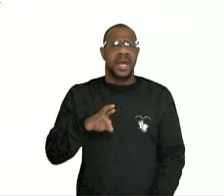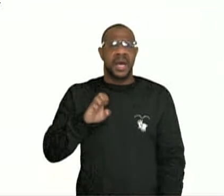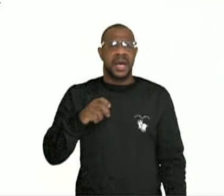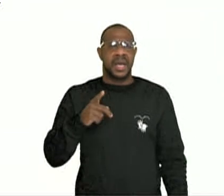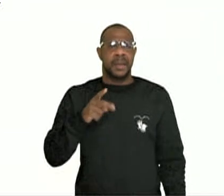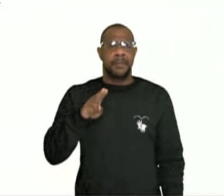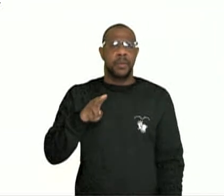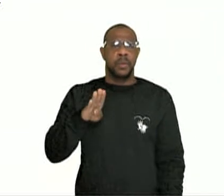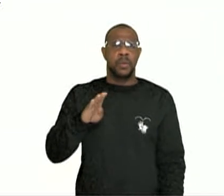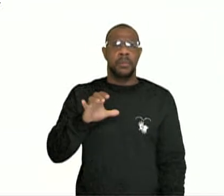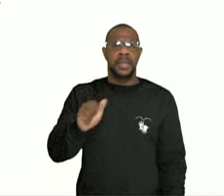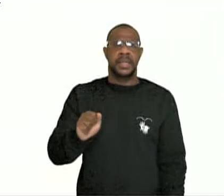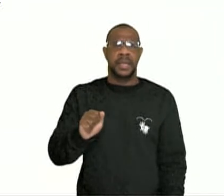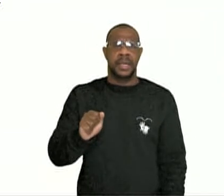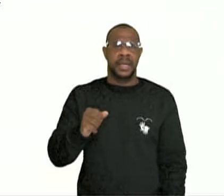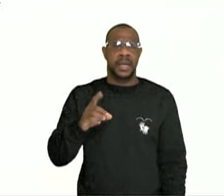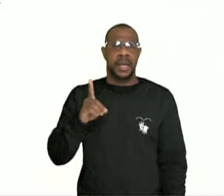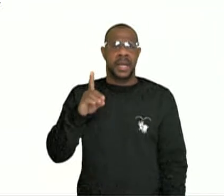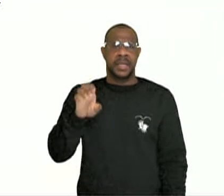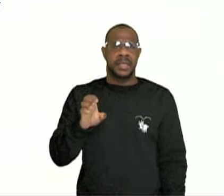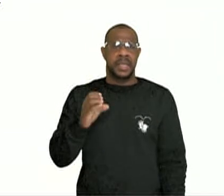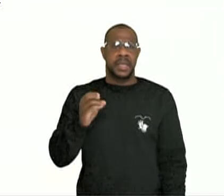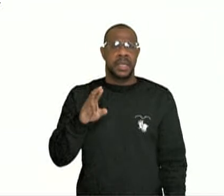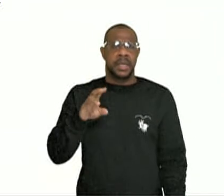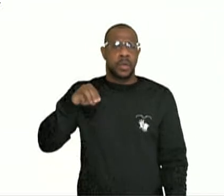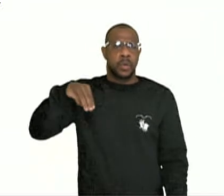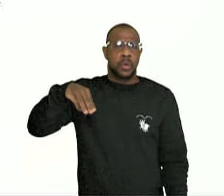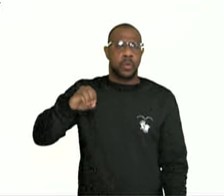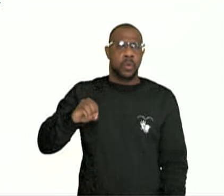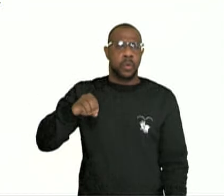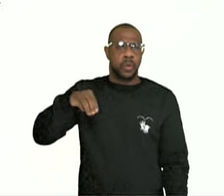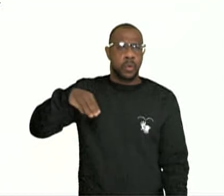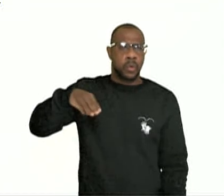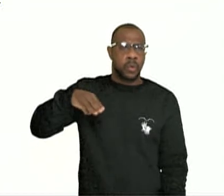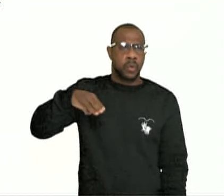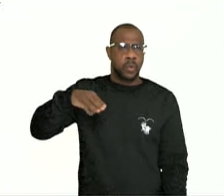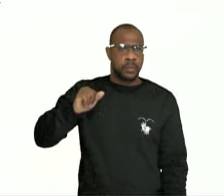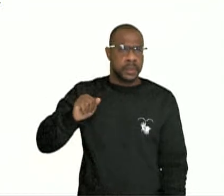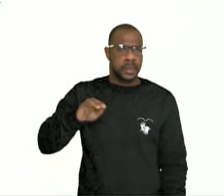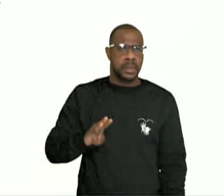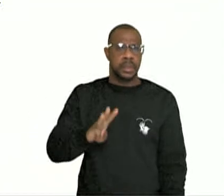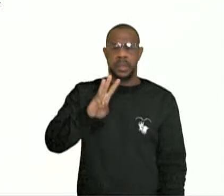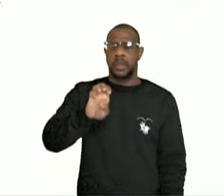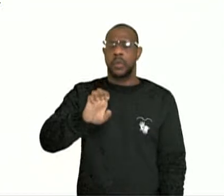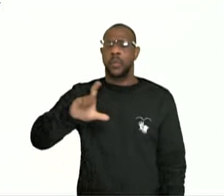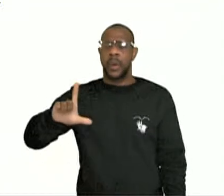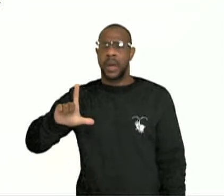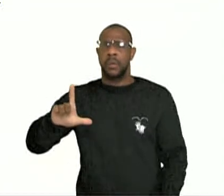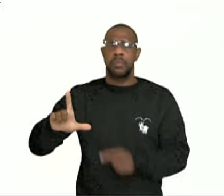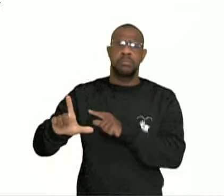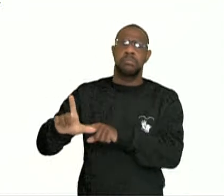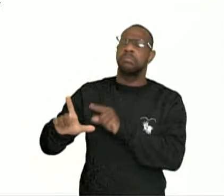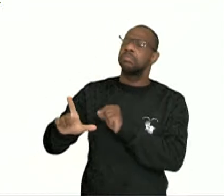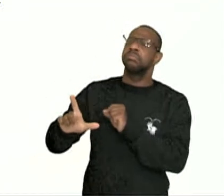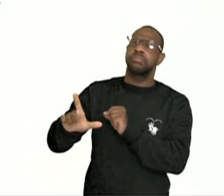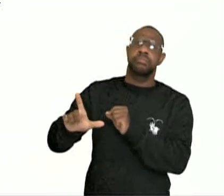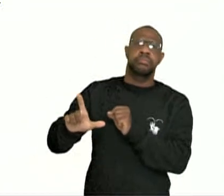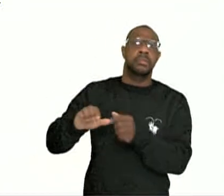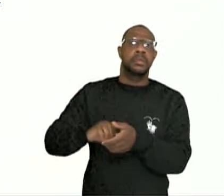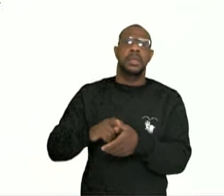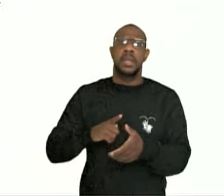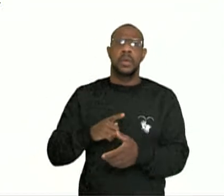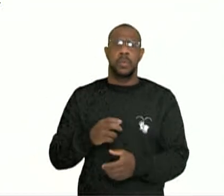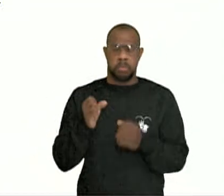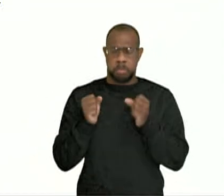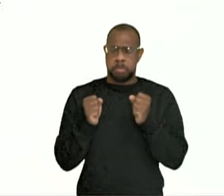Então, com a morte, a decapitação de Carlos I, Oliver Cromwell vai então assumir o